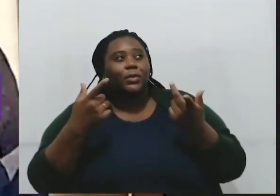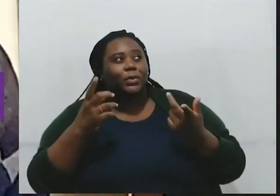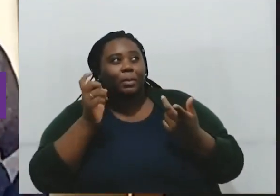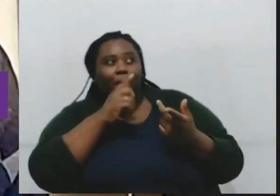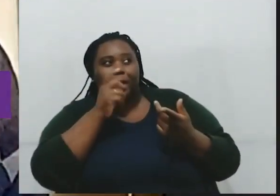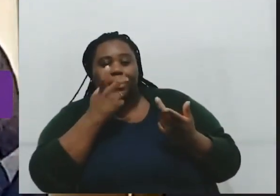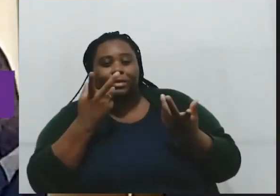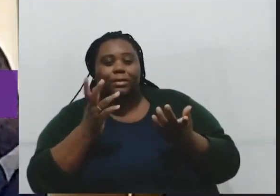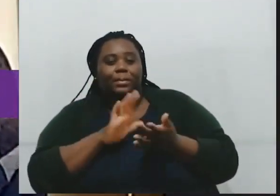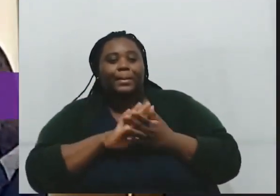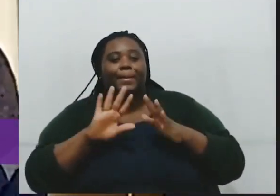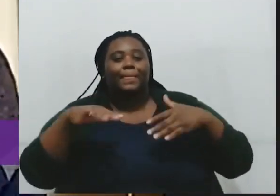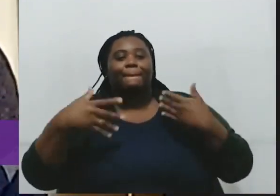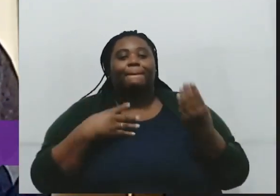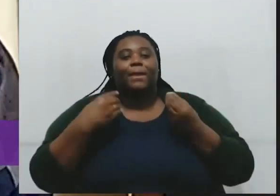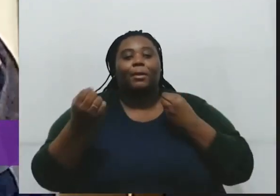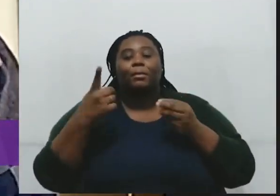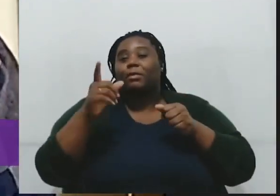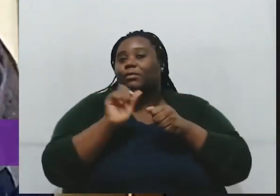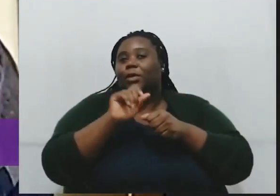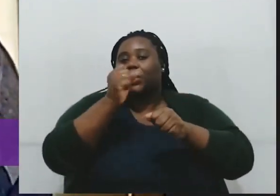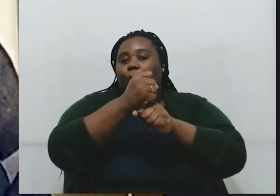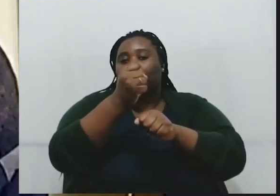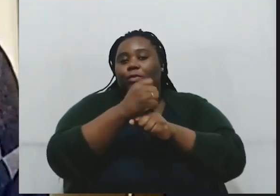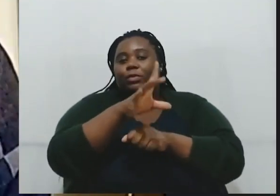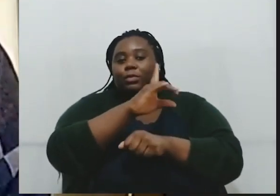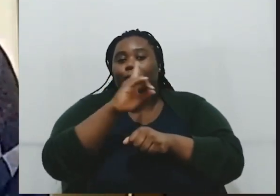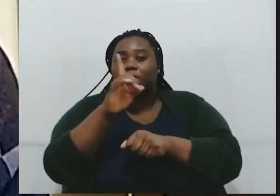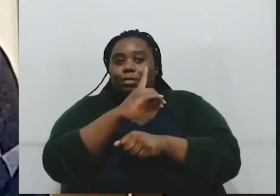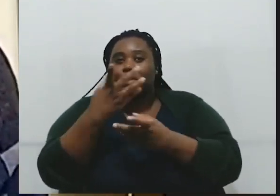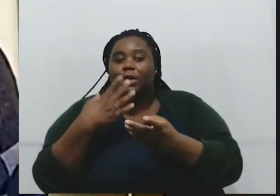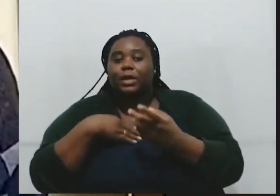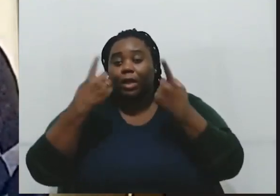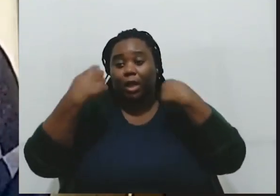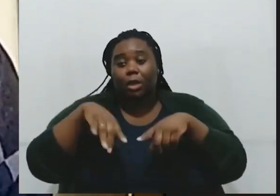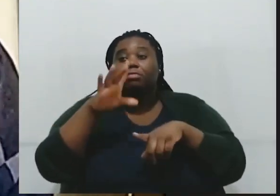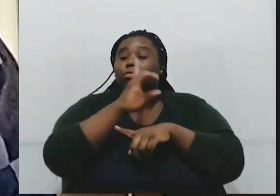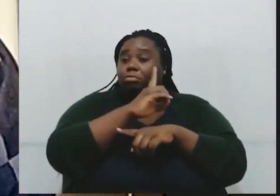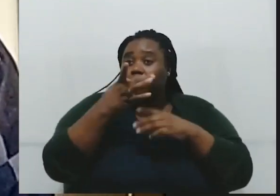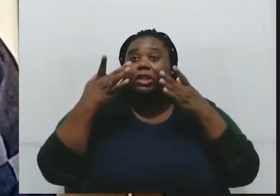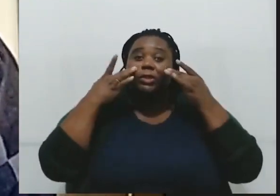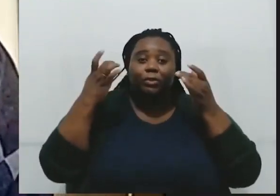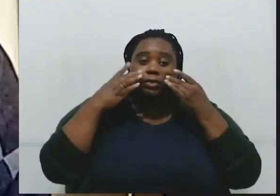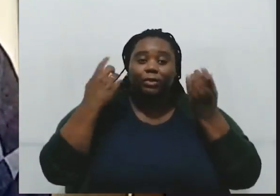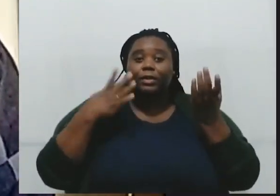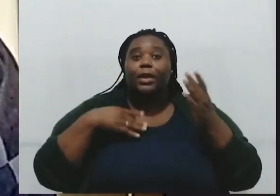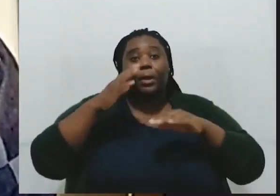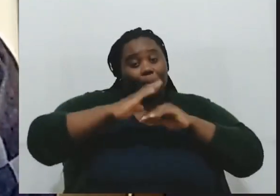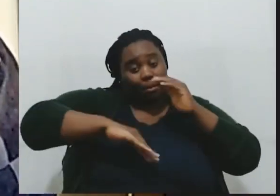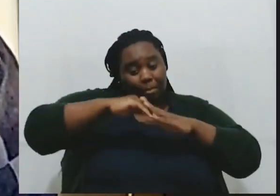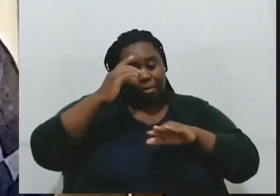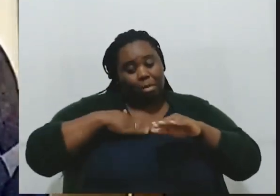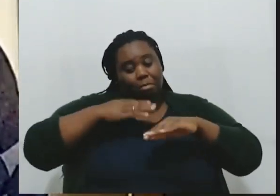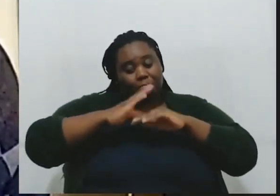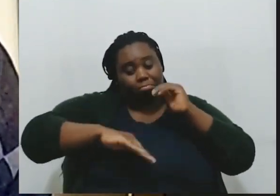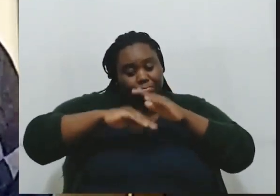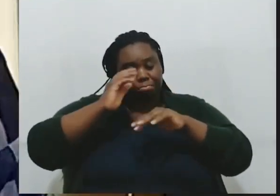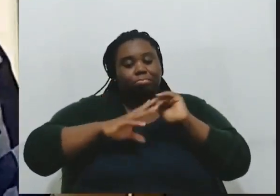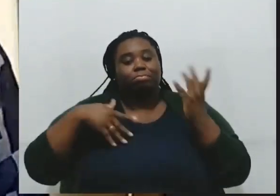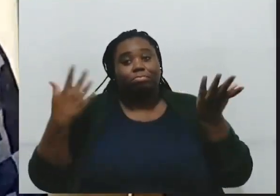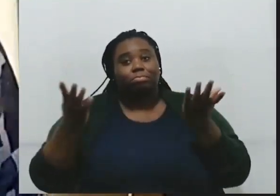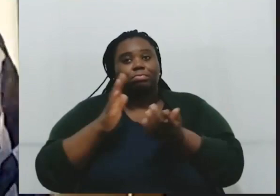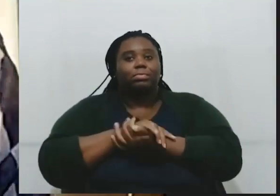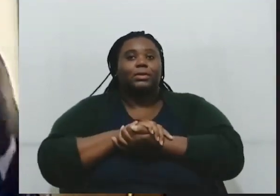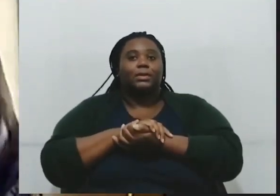a virar diretor, né? Assim, eu sou diretor de teatro, esse é meu ofício, é o que eu assino como profissão,